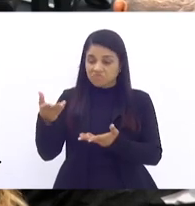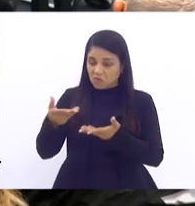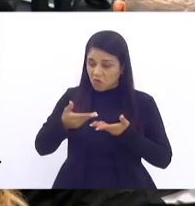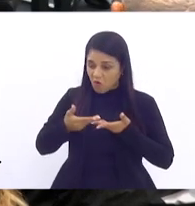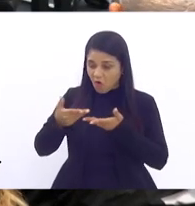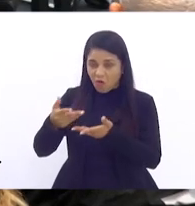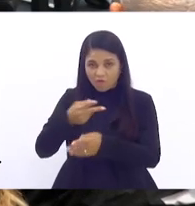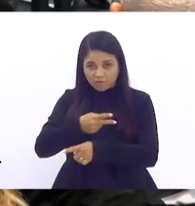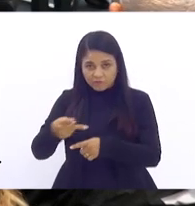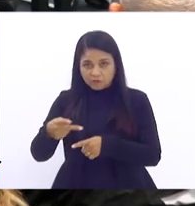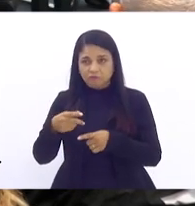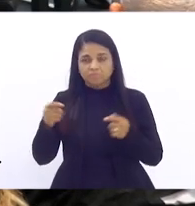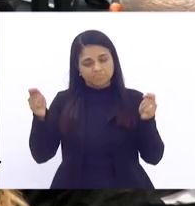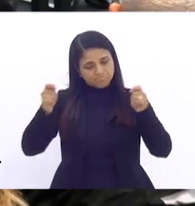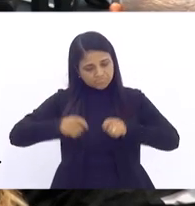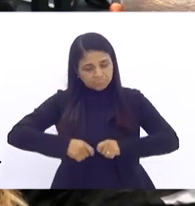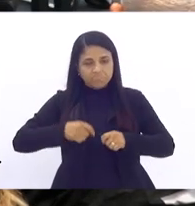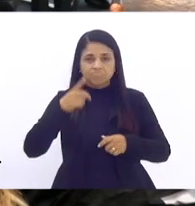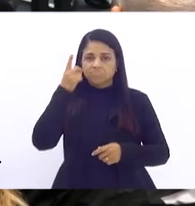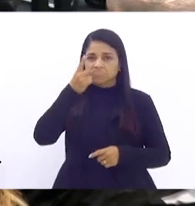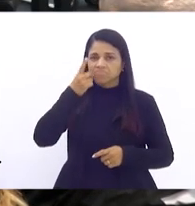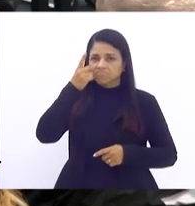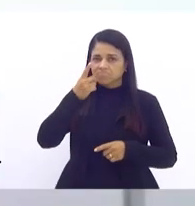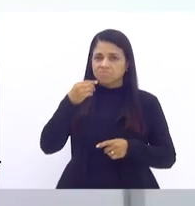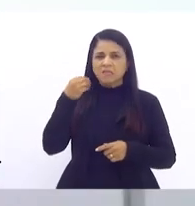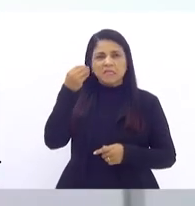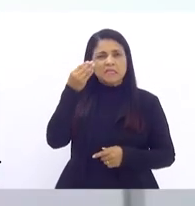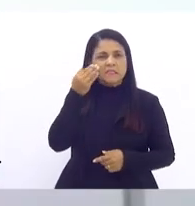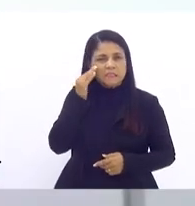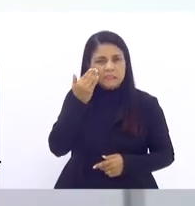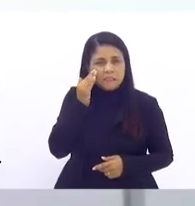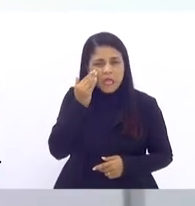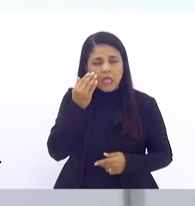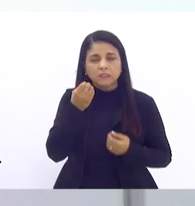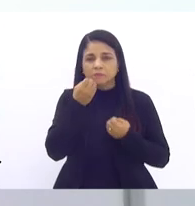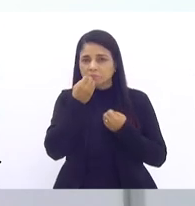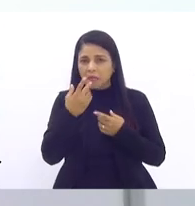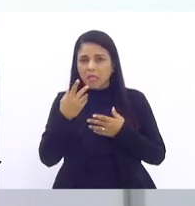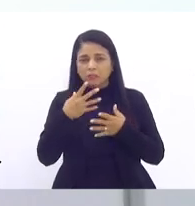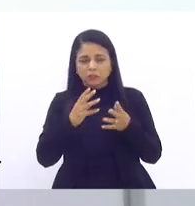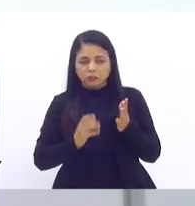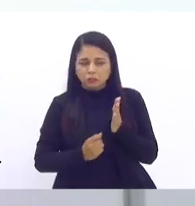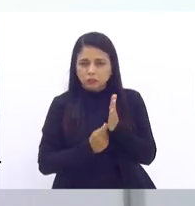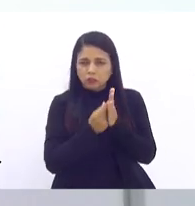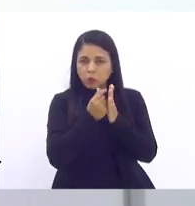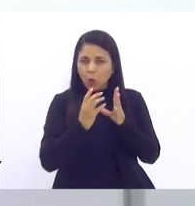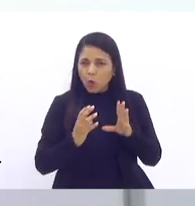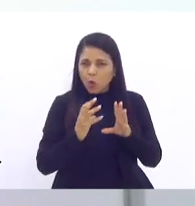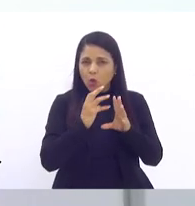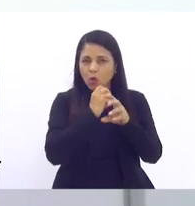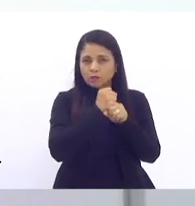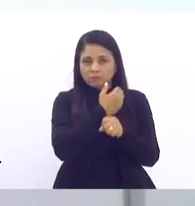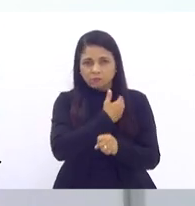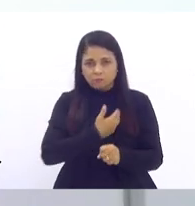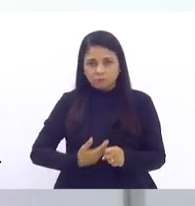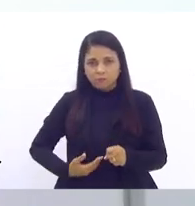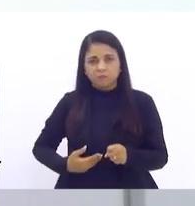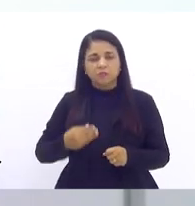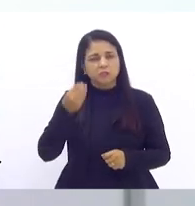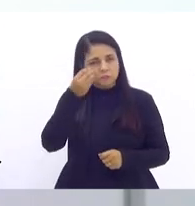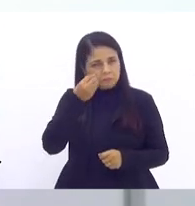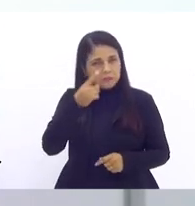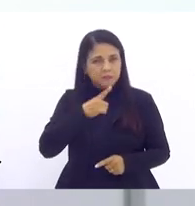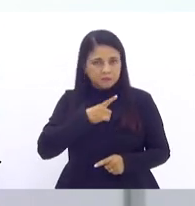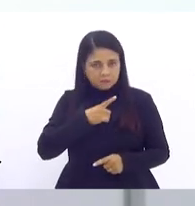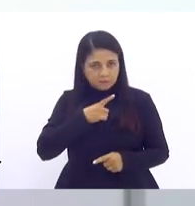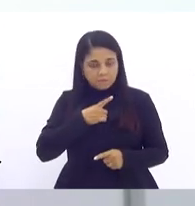deputado muito capacitado entende muito de orçamento público um cara preparadíssimo e foi isso que nós podemos